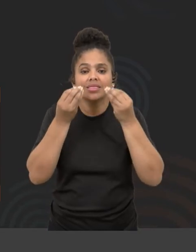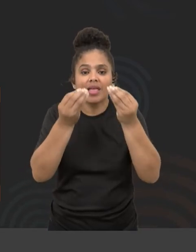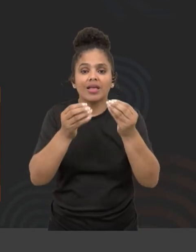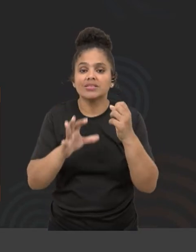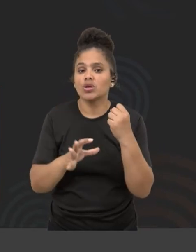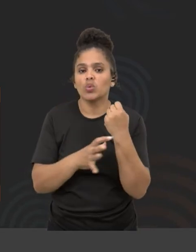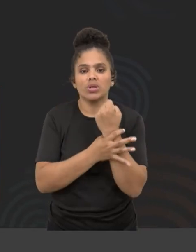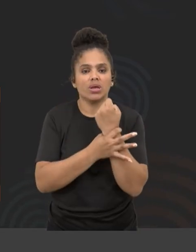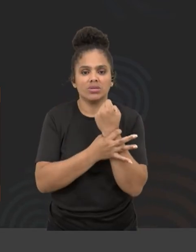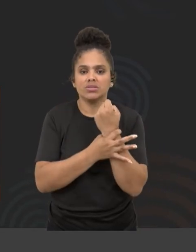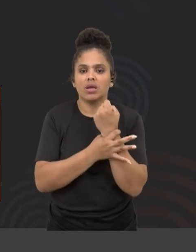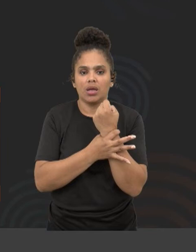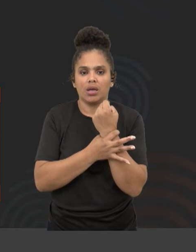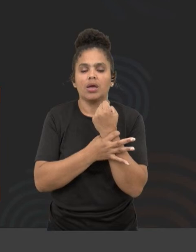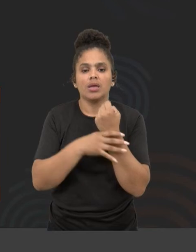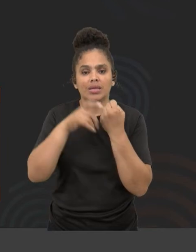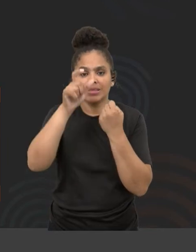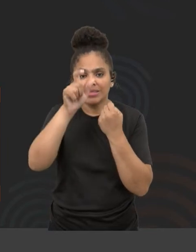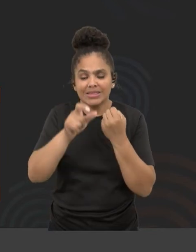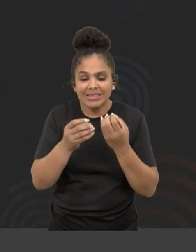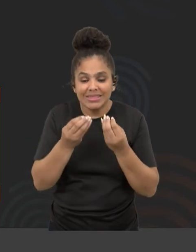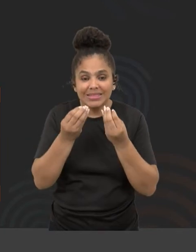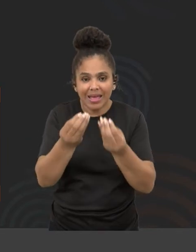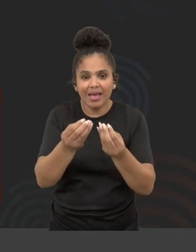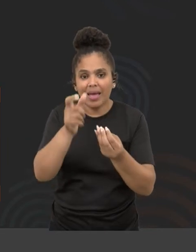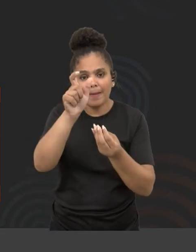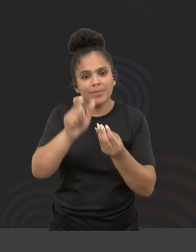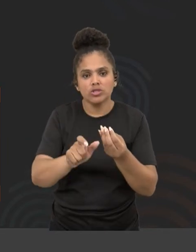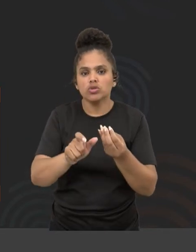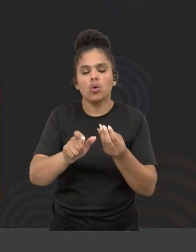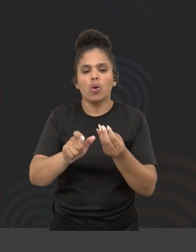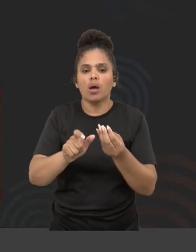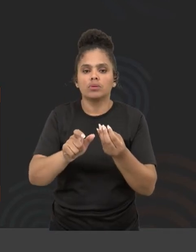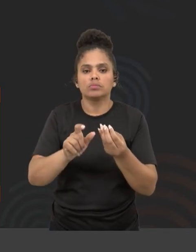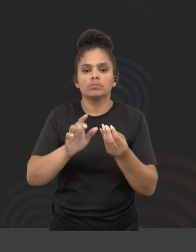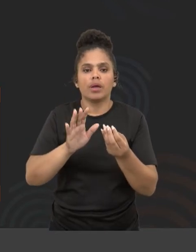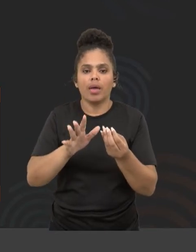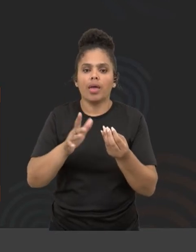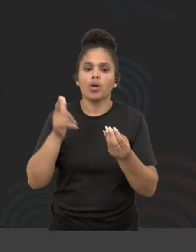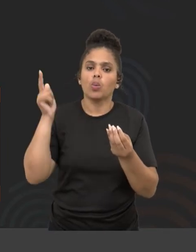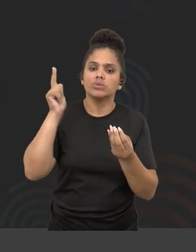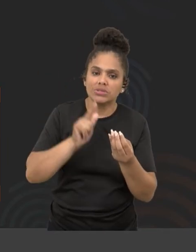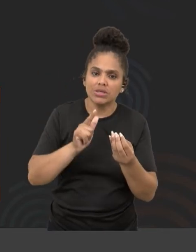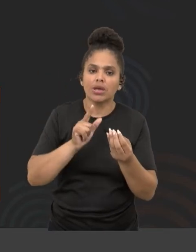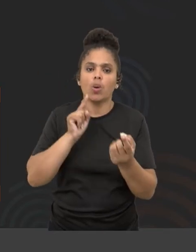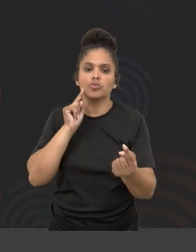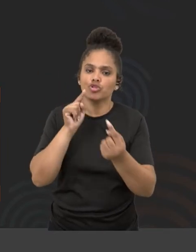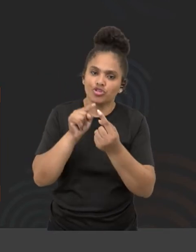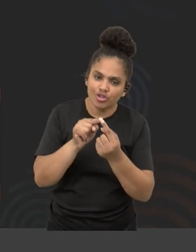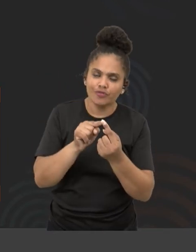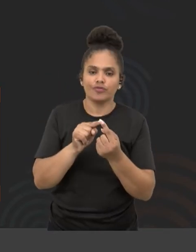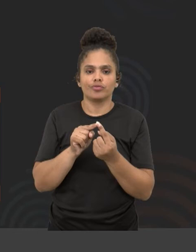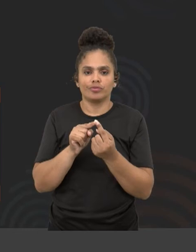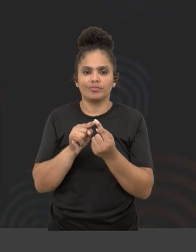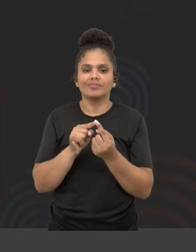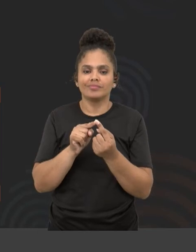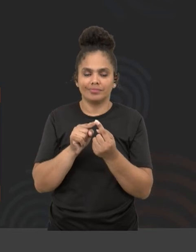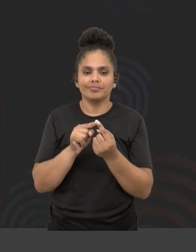sucesso, né, da pessoa que vai clicar e por acaso ela não consegue atingir